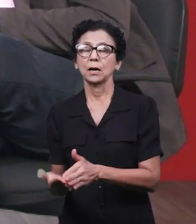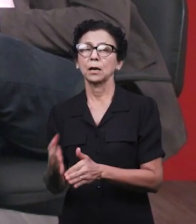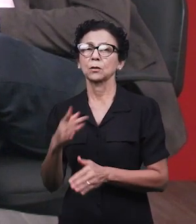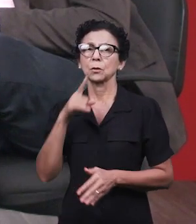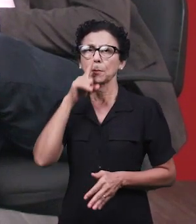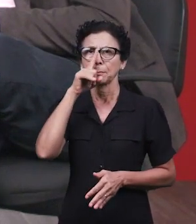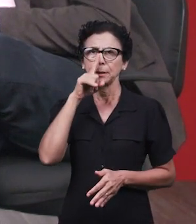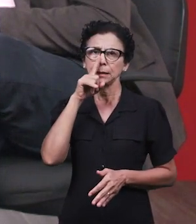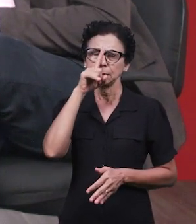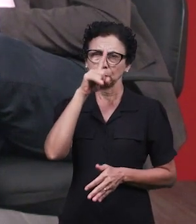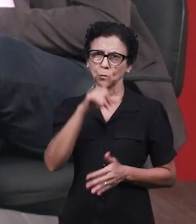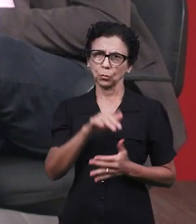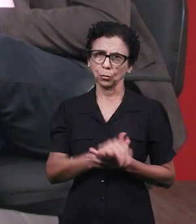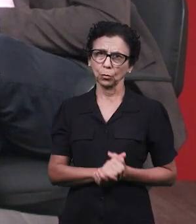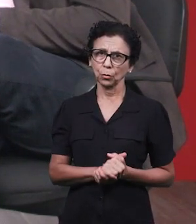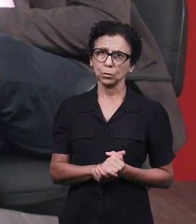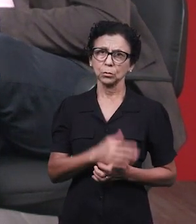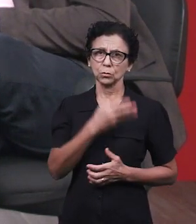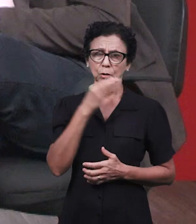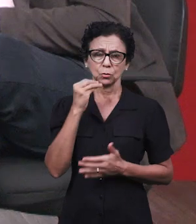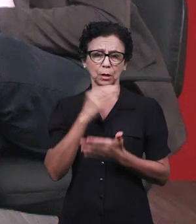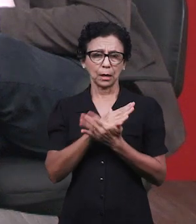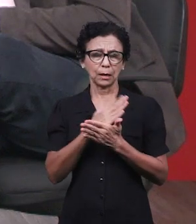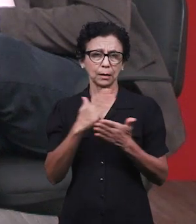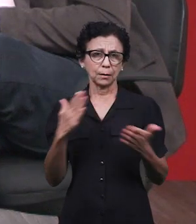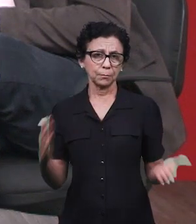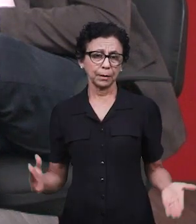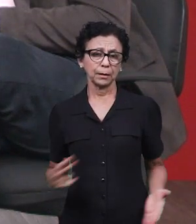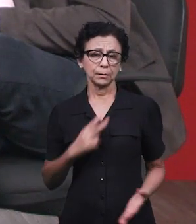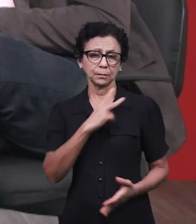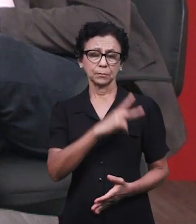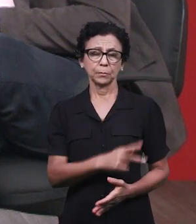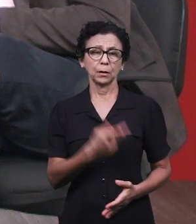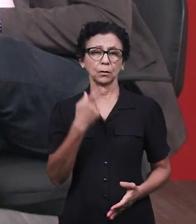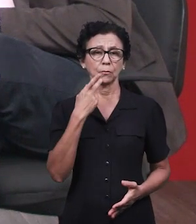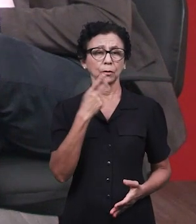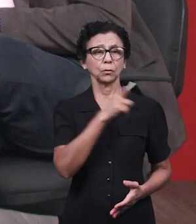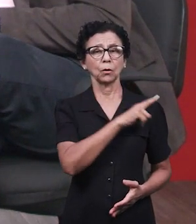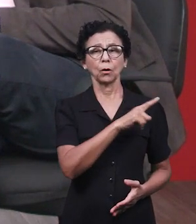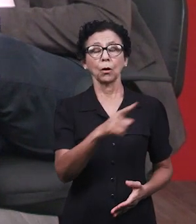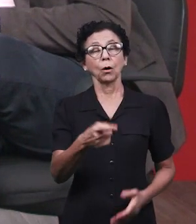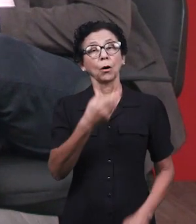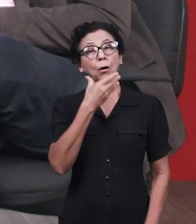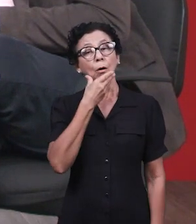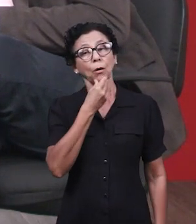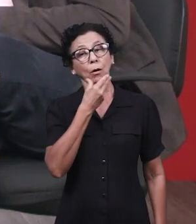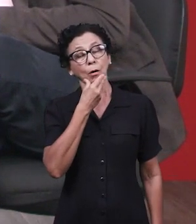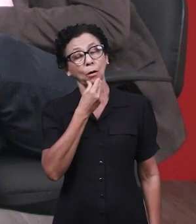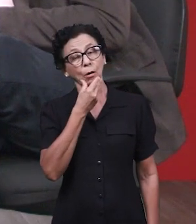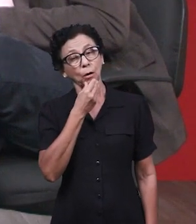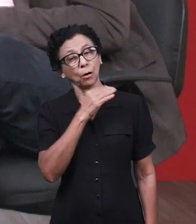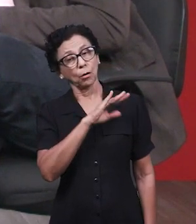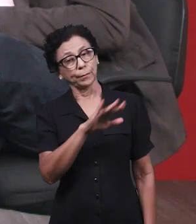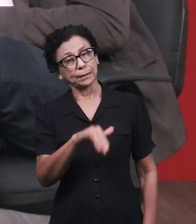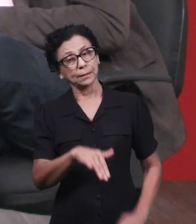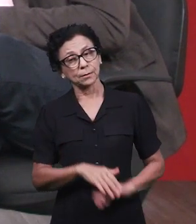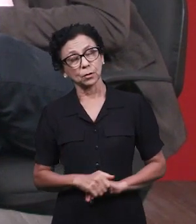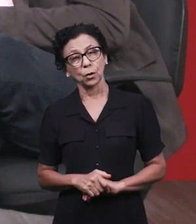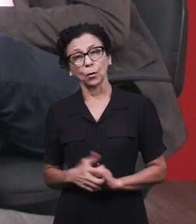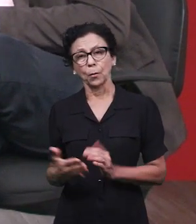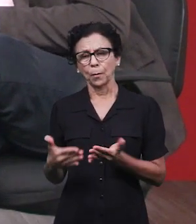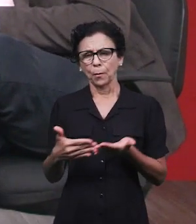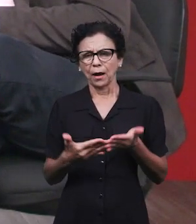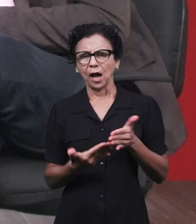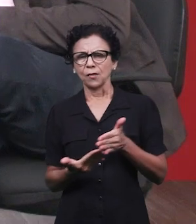tinha passado, Paulo os admoestava, dizendo-lhes: varões, vejo que a navegação há de ser